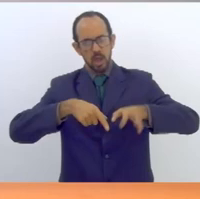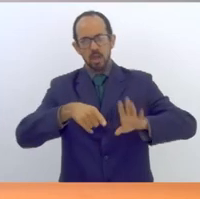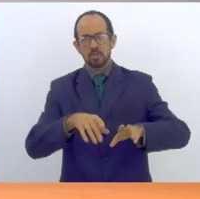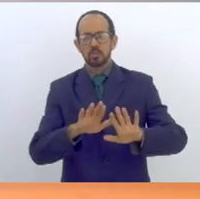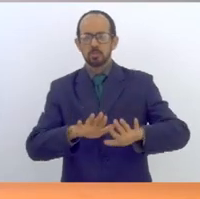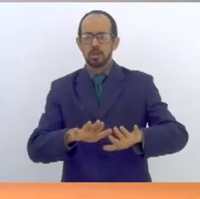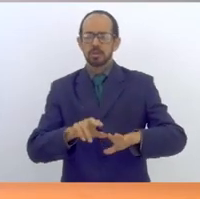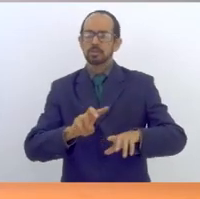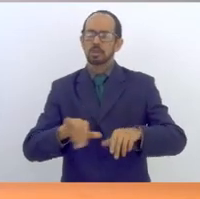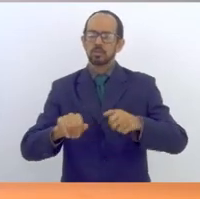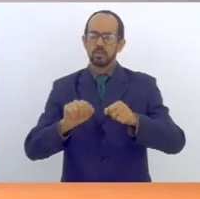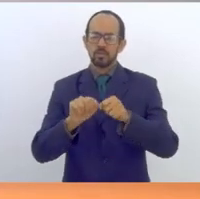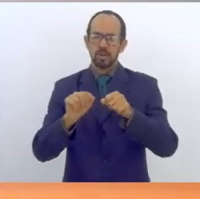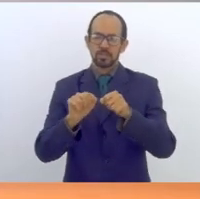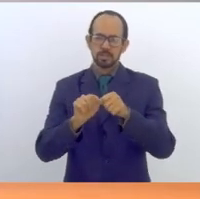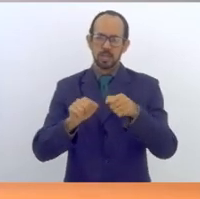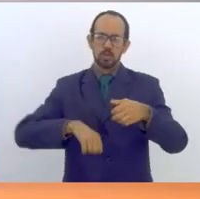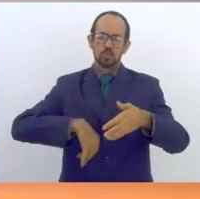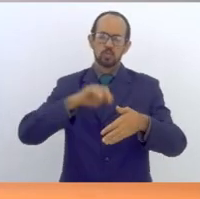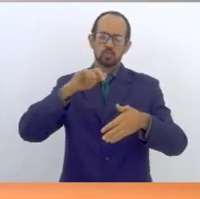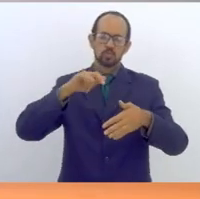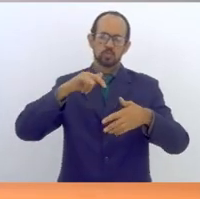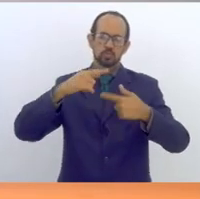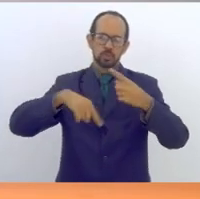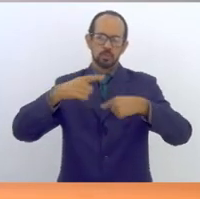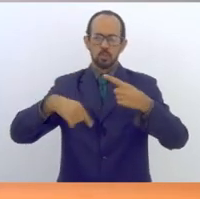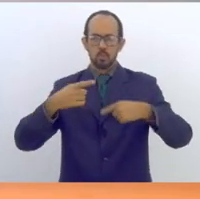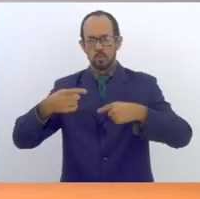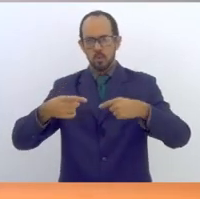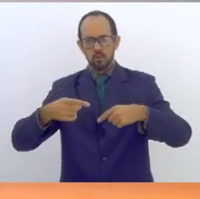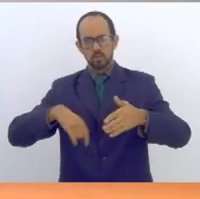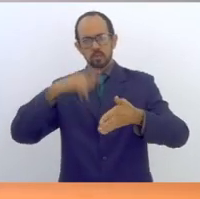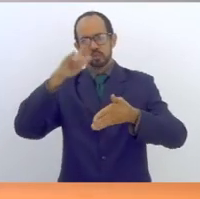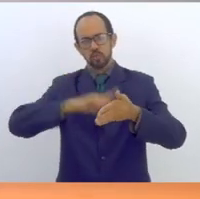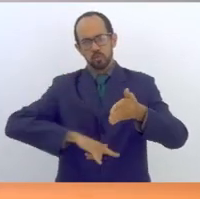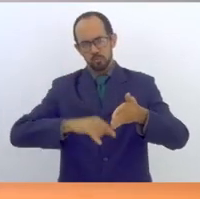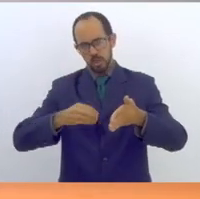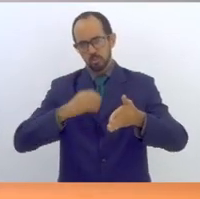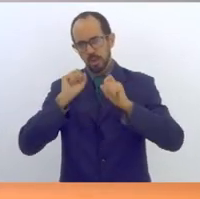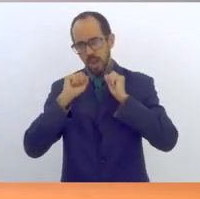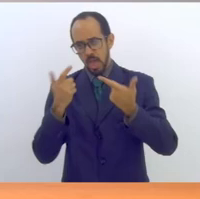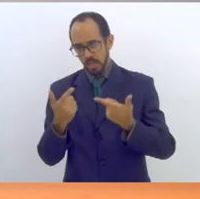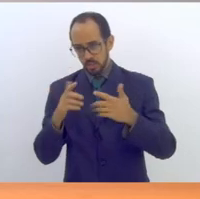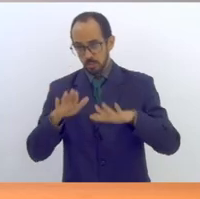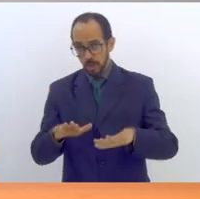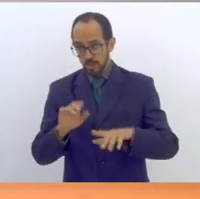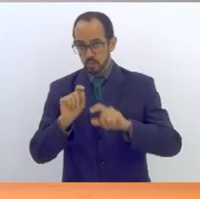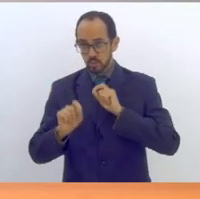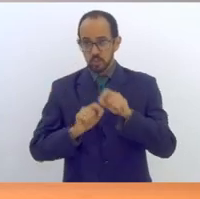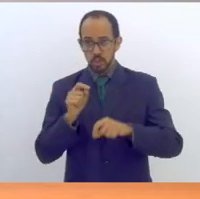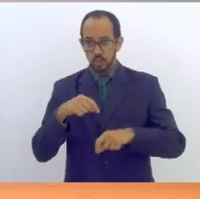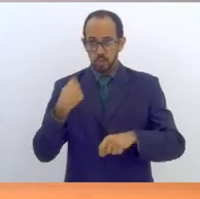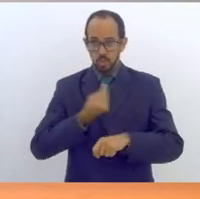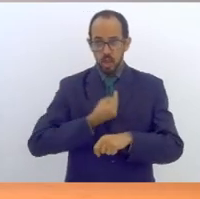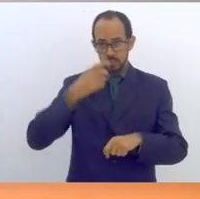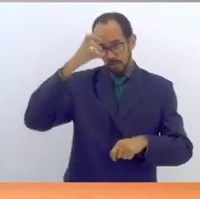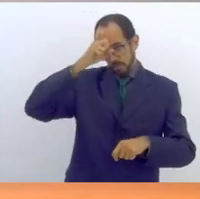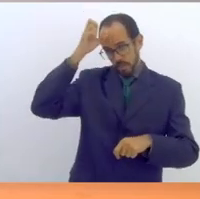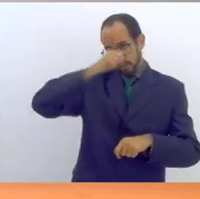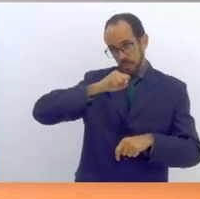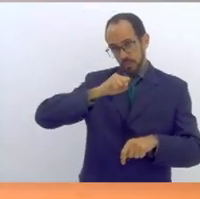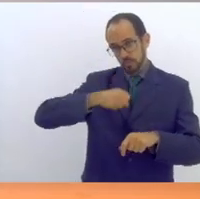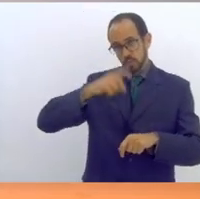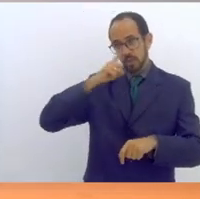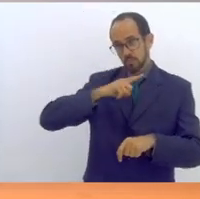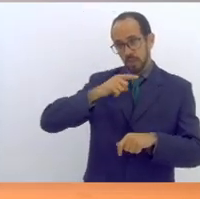vai fazer Vai me notar e vai trazer né Essa essa minuto para alérgica porém Nós aprendemos com os erros